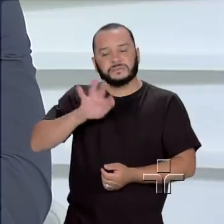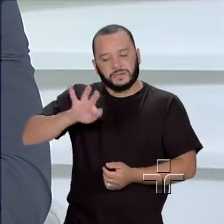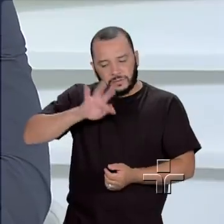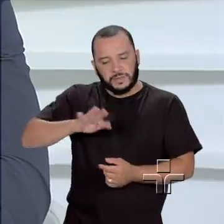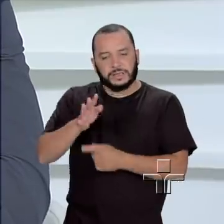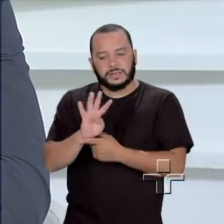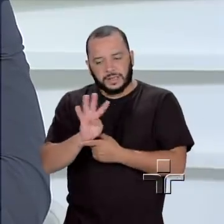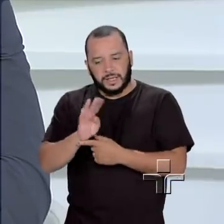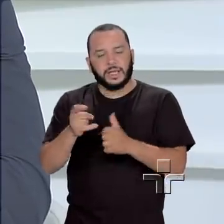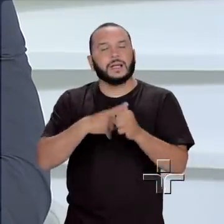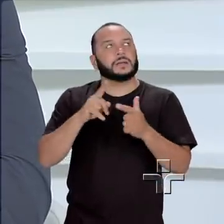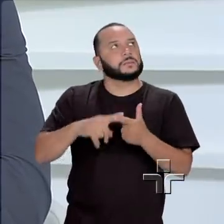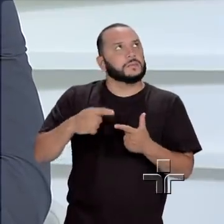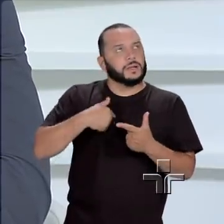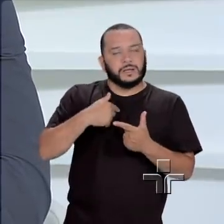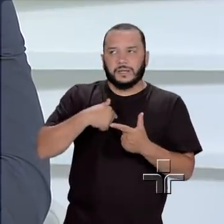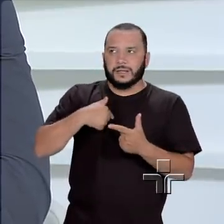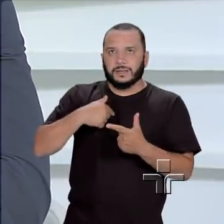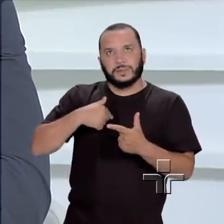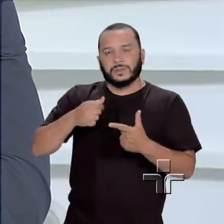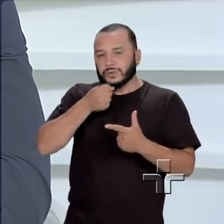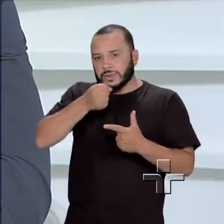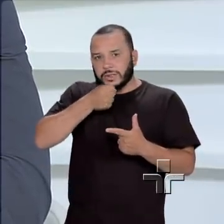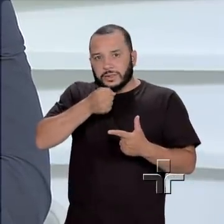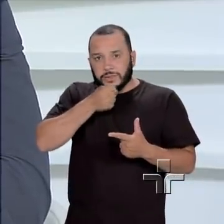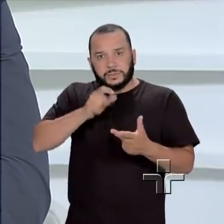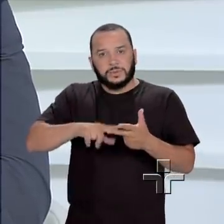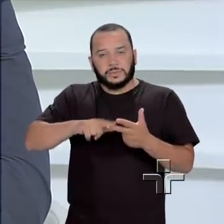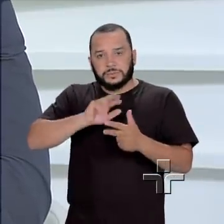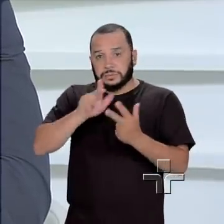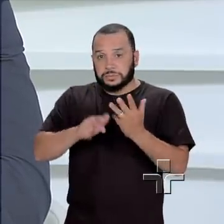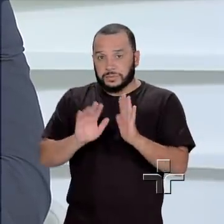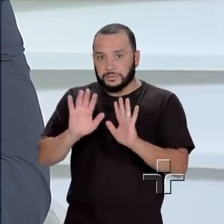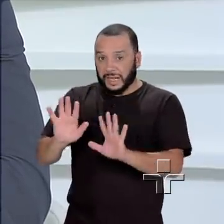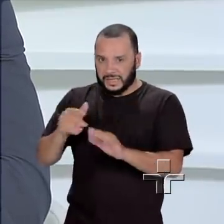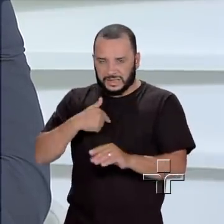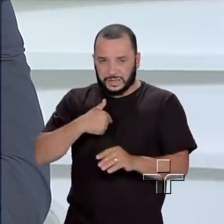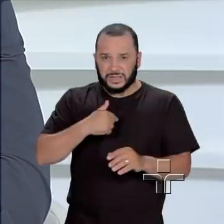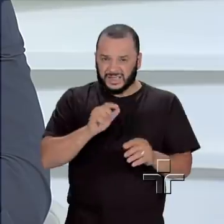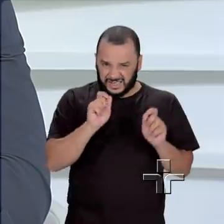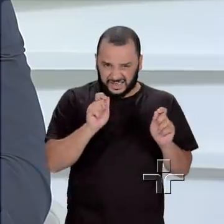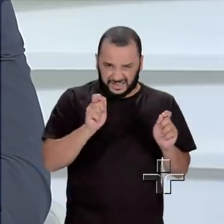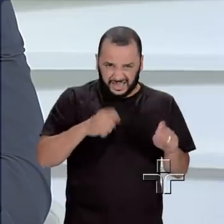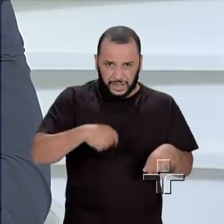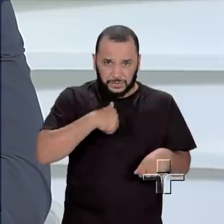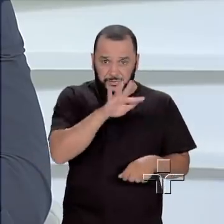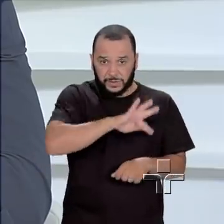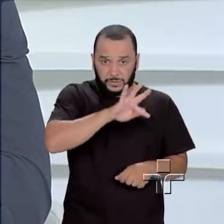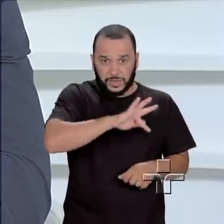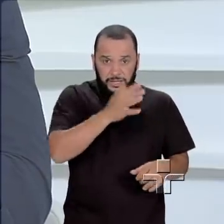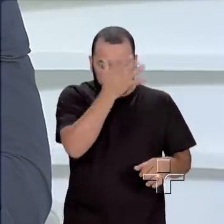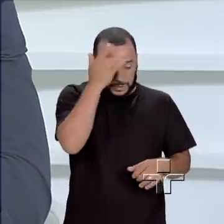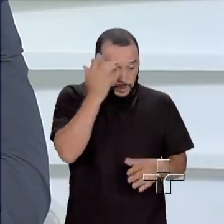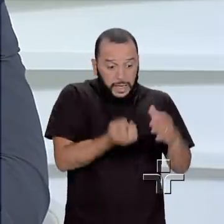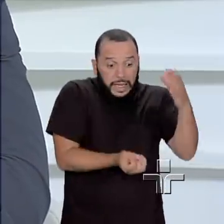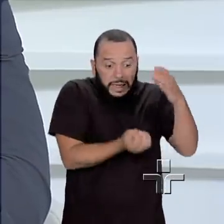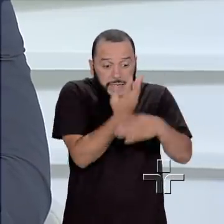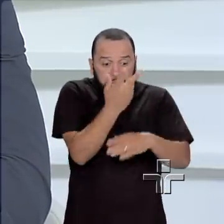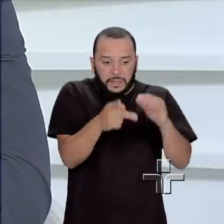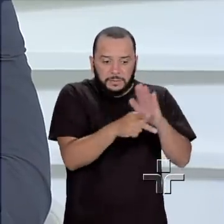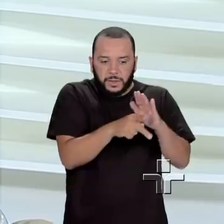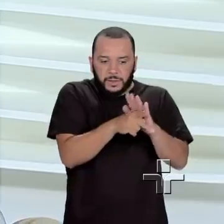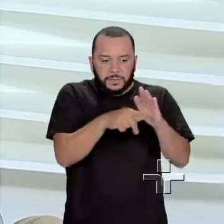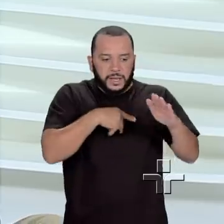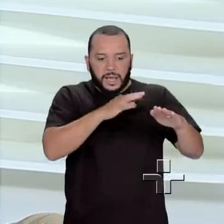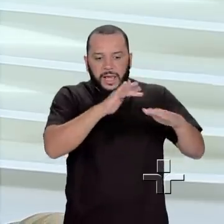radiodifusão, né, de jornalismo, e hoje não há uma faculdade para esse criador. Então, quais são as ferramentas técnicas